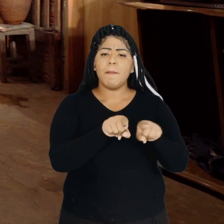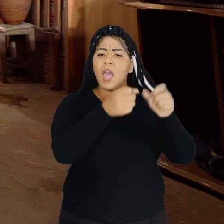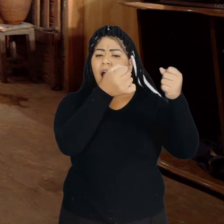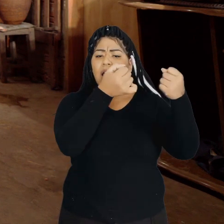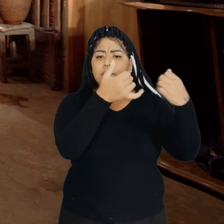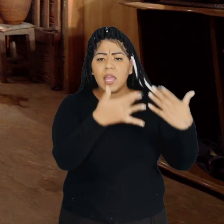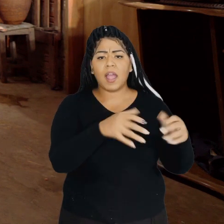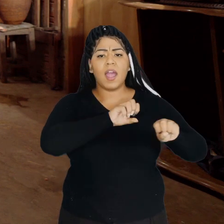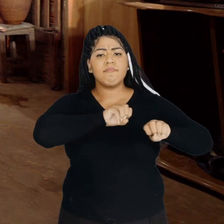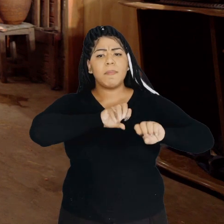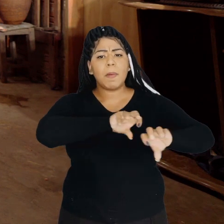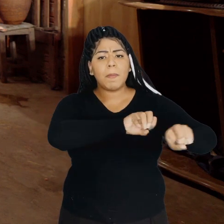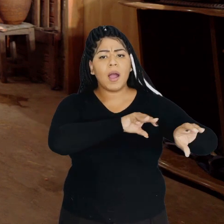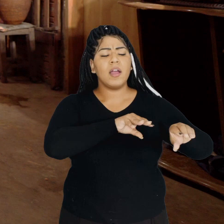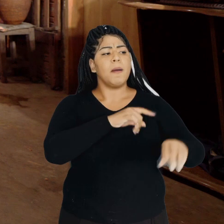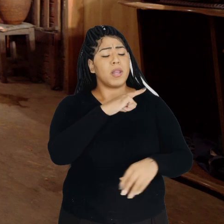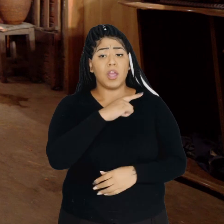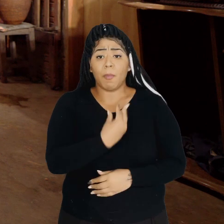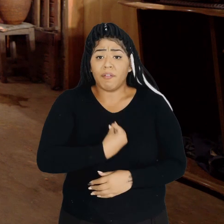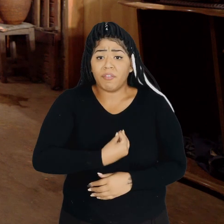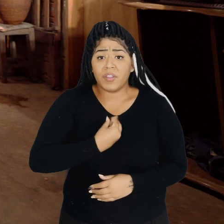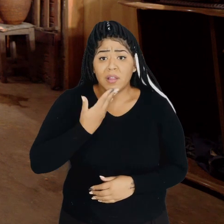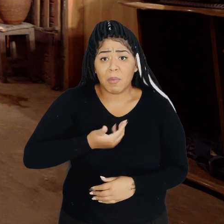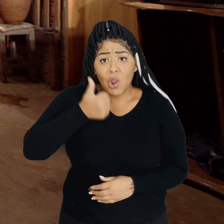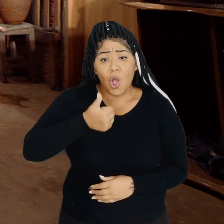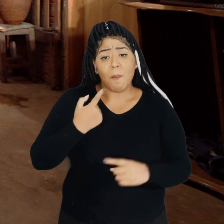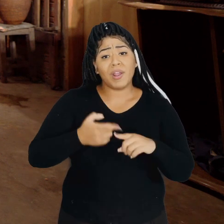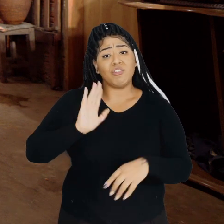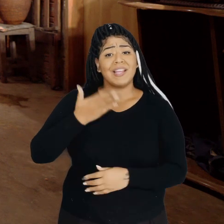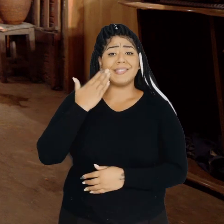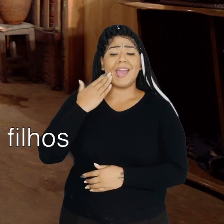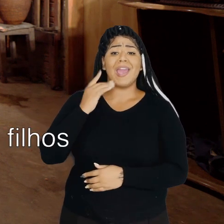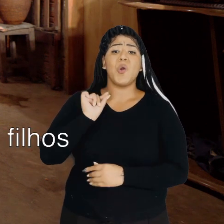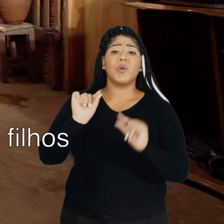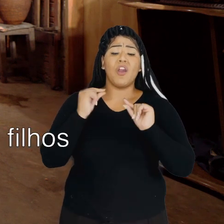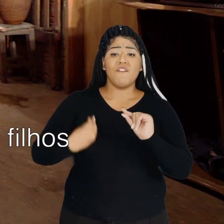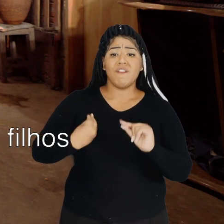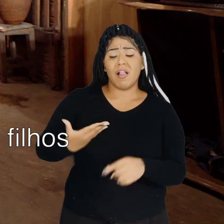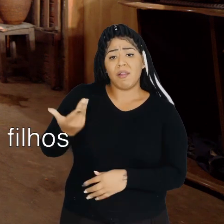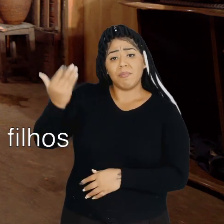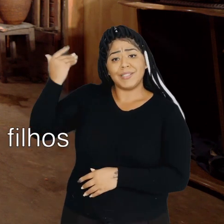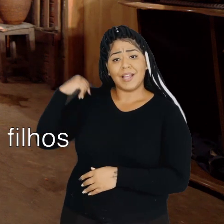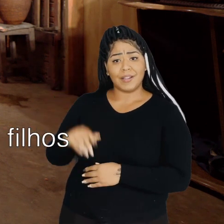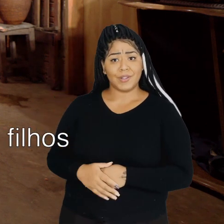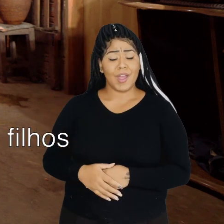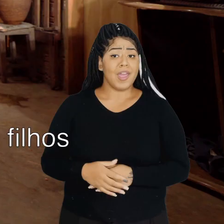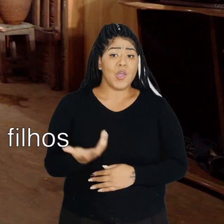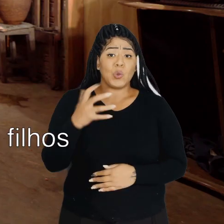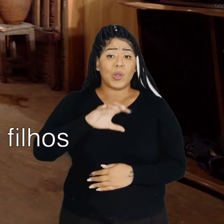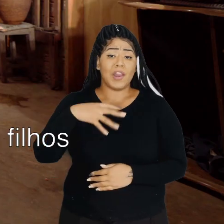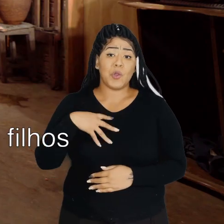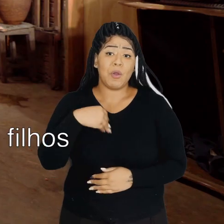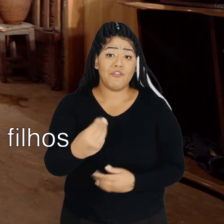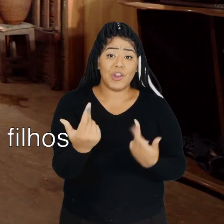a procurar o meio de uma vida melhor, porque eu sei do que eu vivi e é o que não quero para nenhum de meus